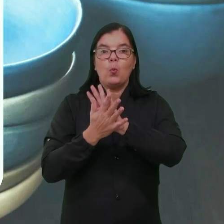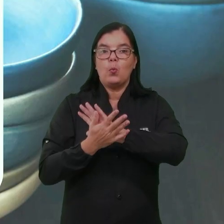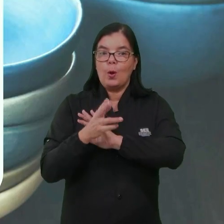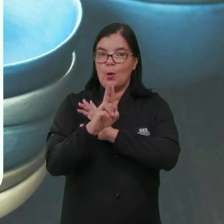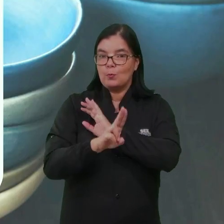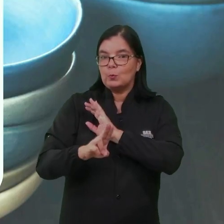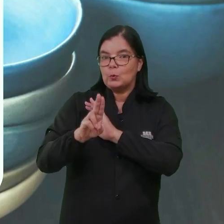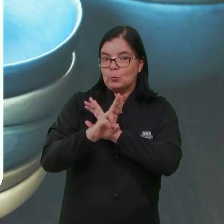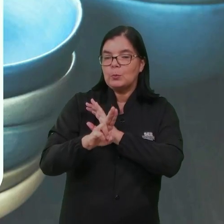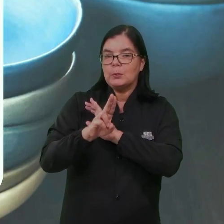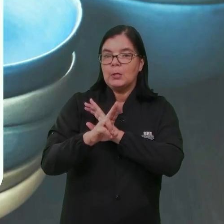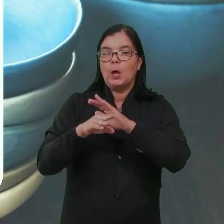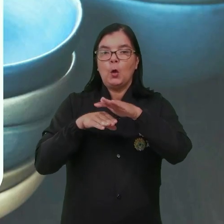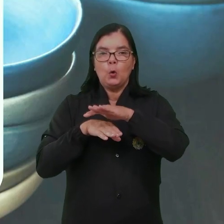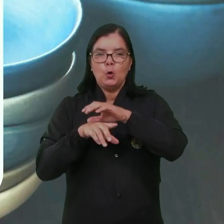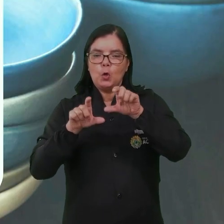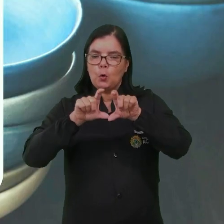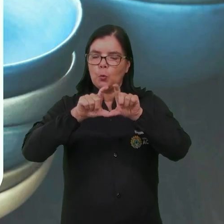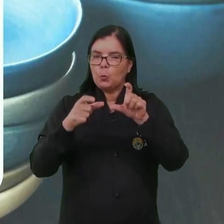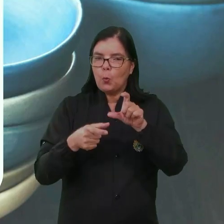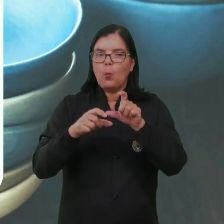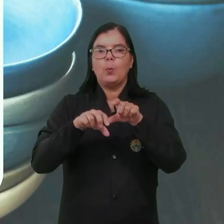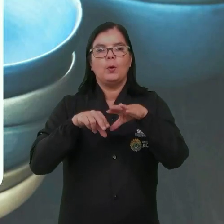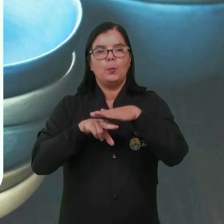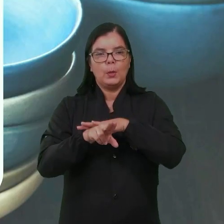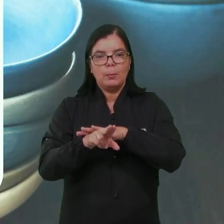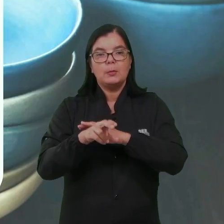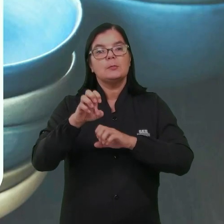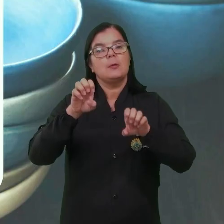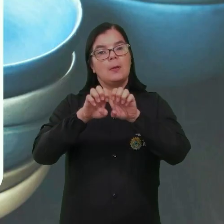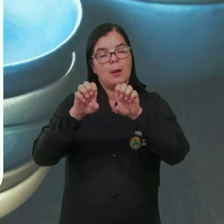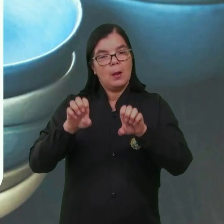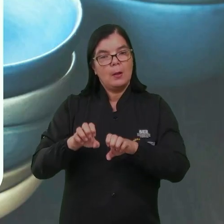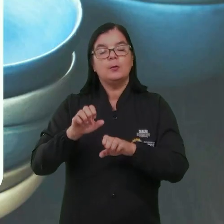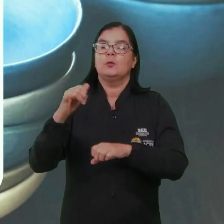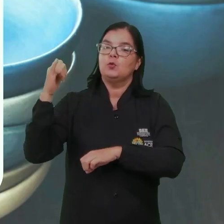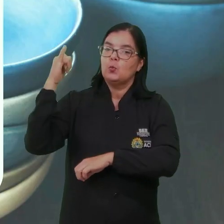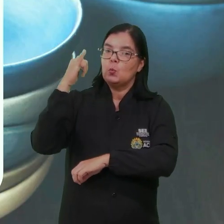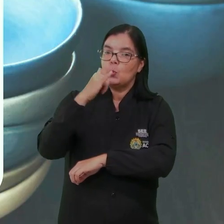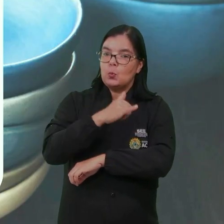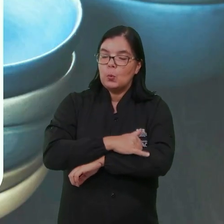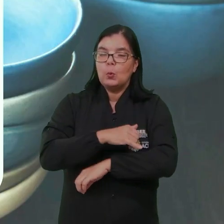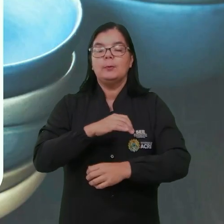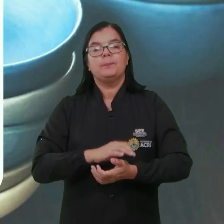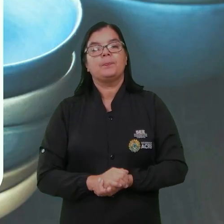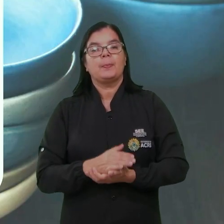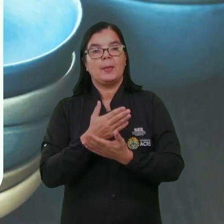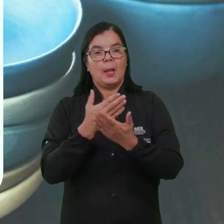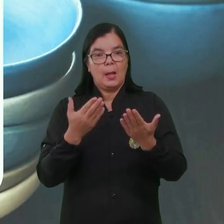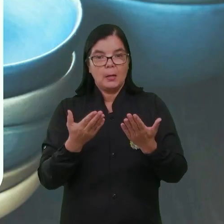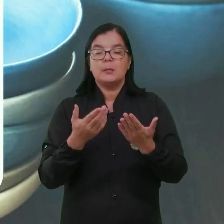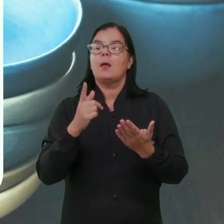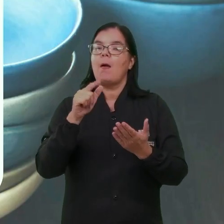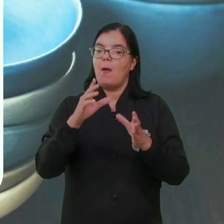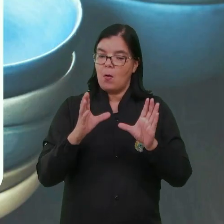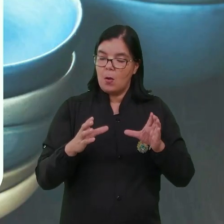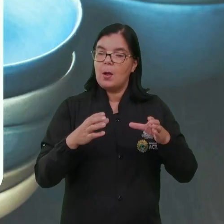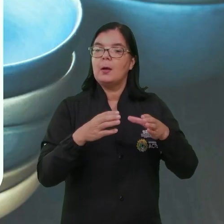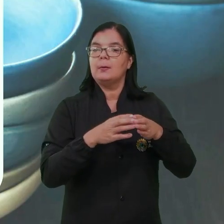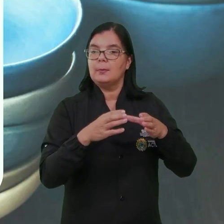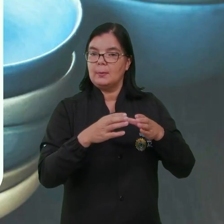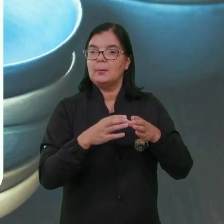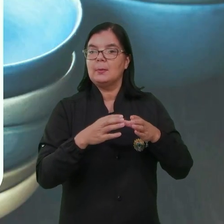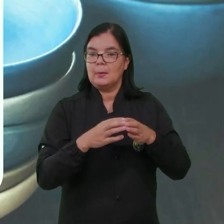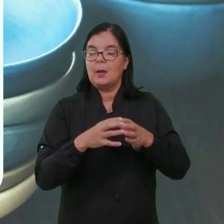usada ali em turbinas, sensores e equipamentos aeroespaciais, né? Então, essa daí é uma categoria aí